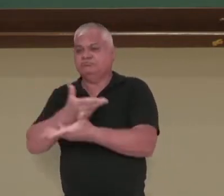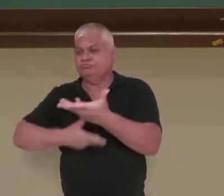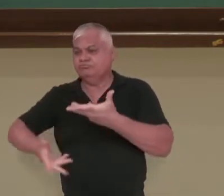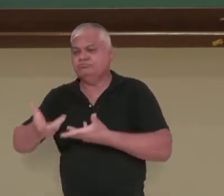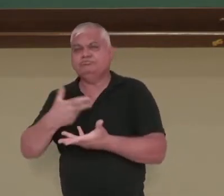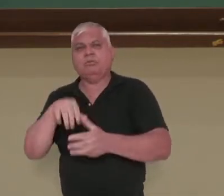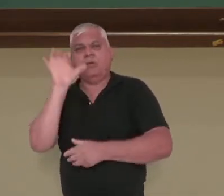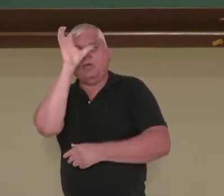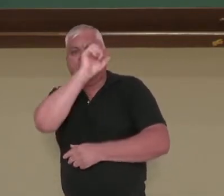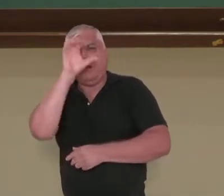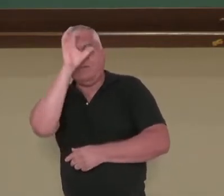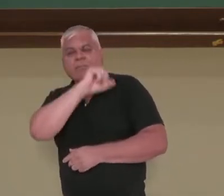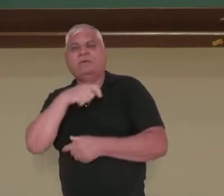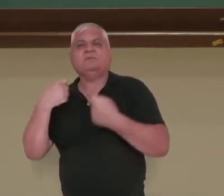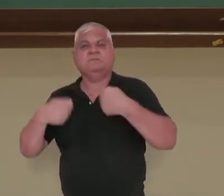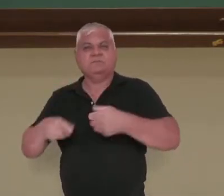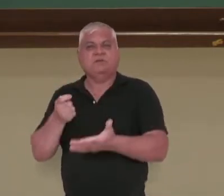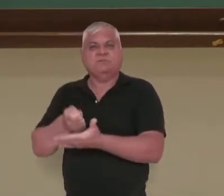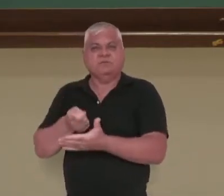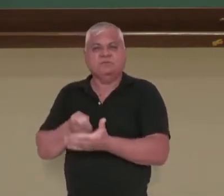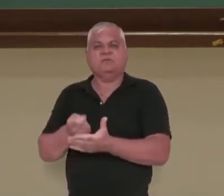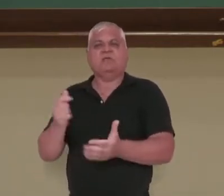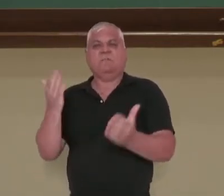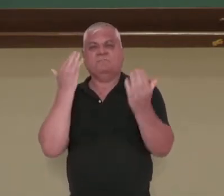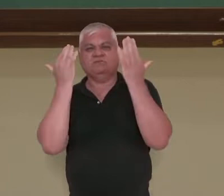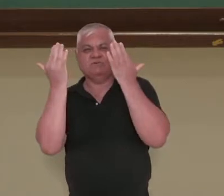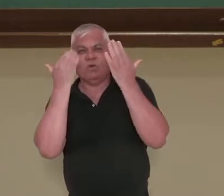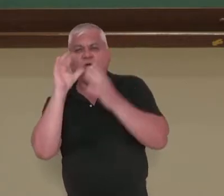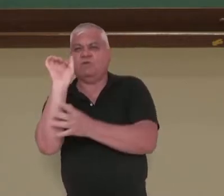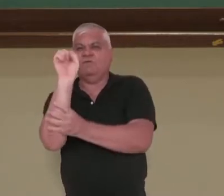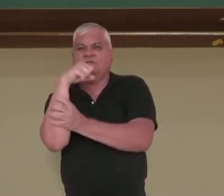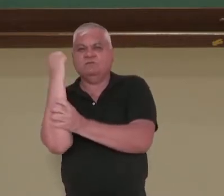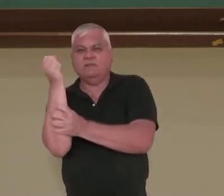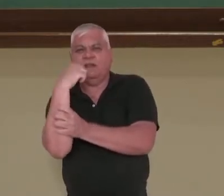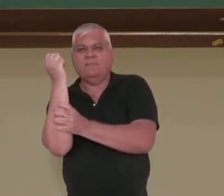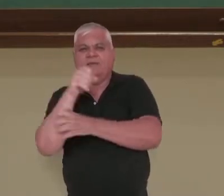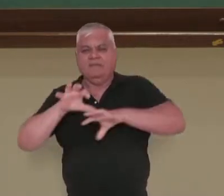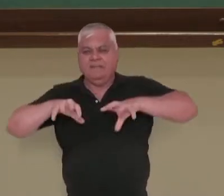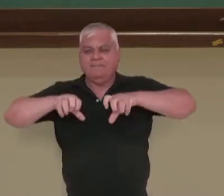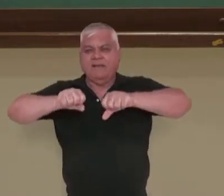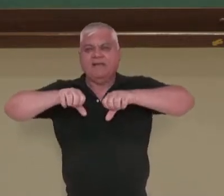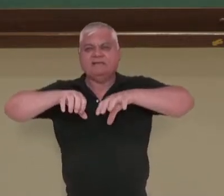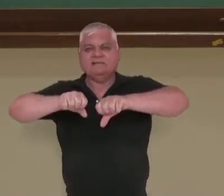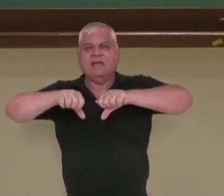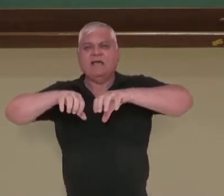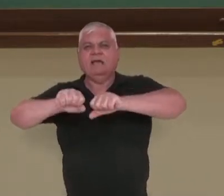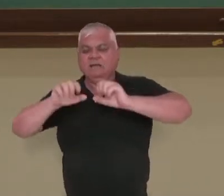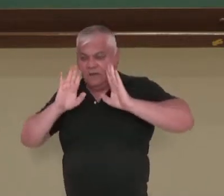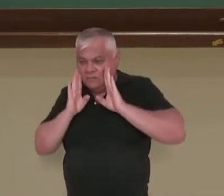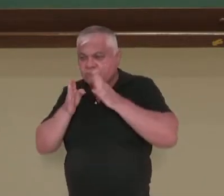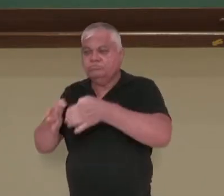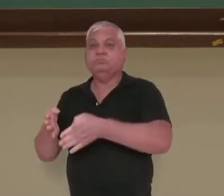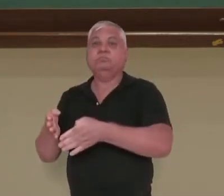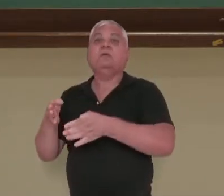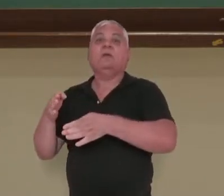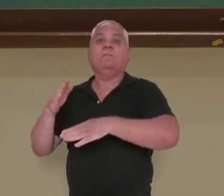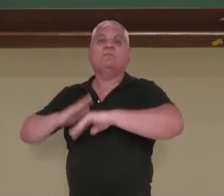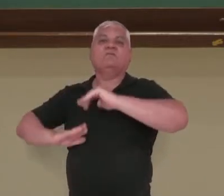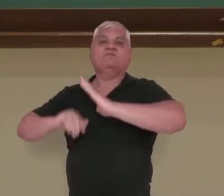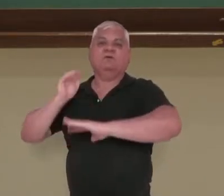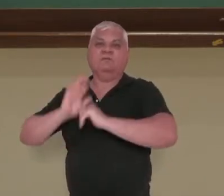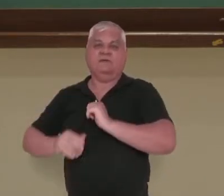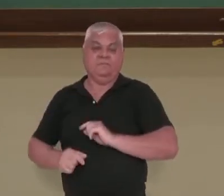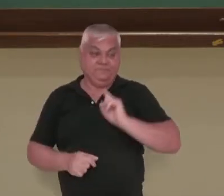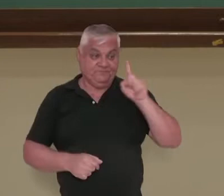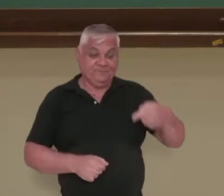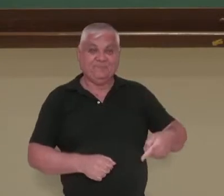multidisciplinares, psicólogos, fisioterapeutas, massagistas, por ser voltado para a parte profissional. Já o jogo não